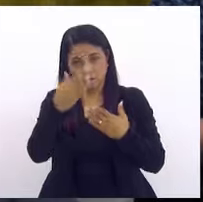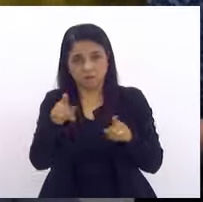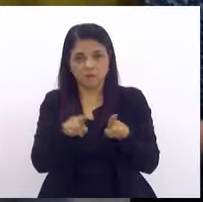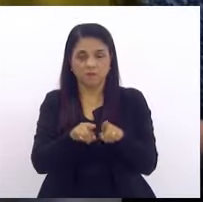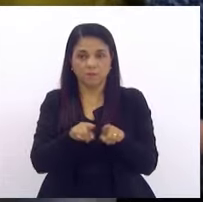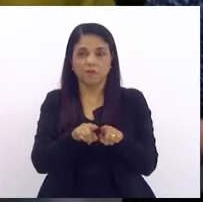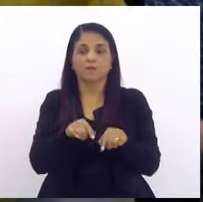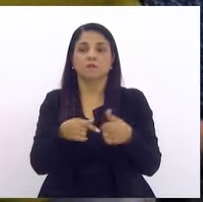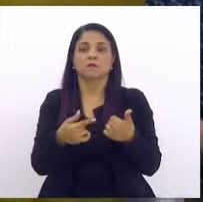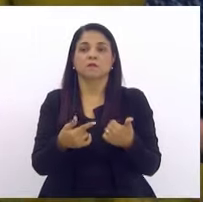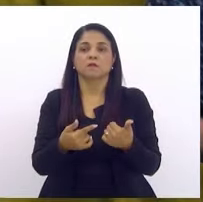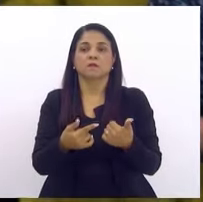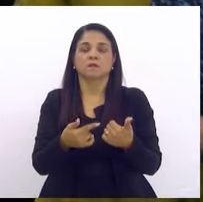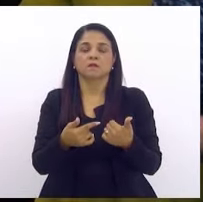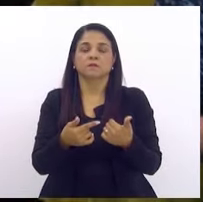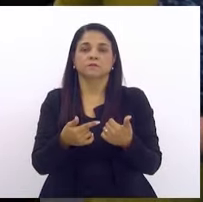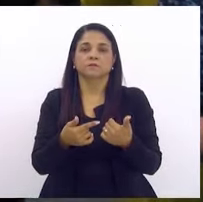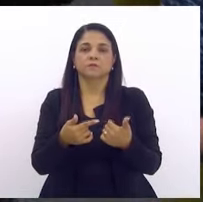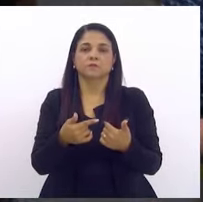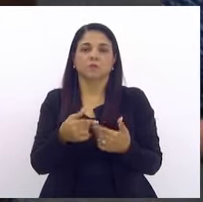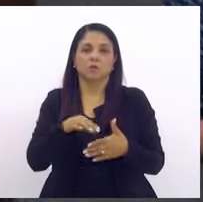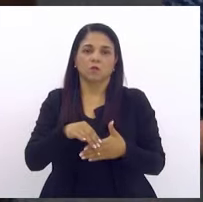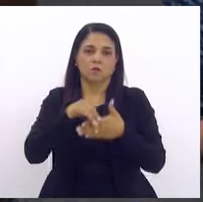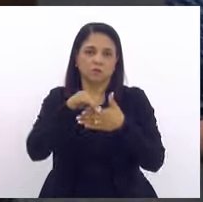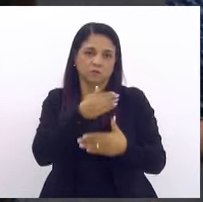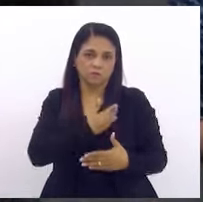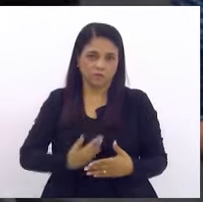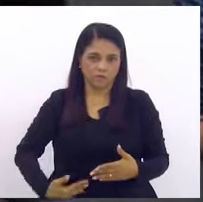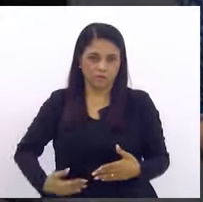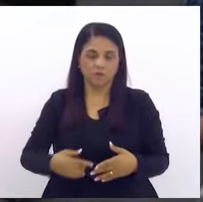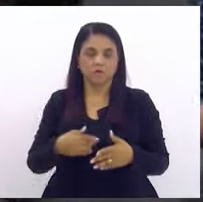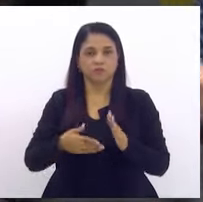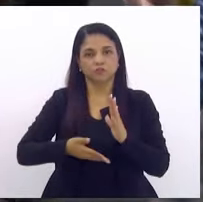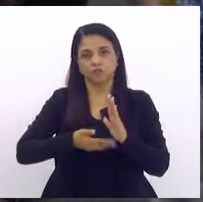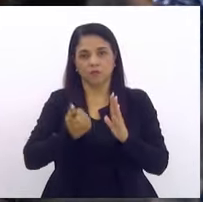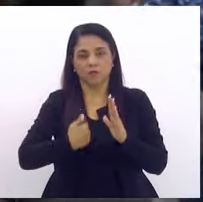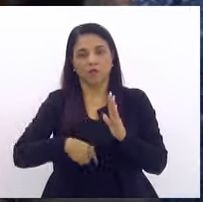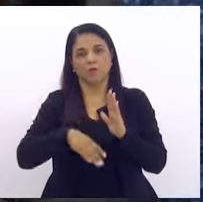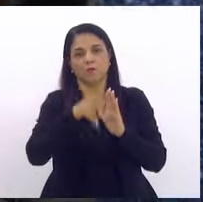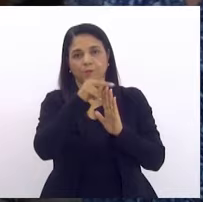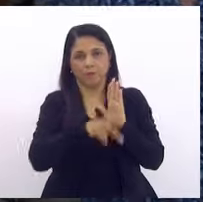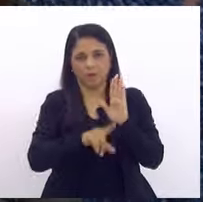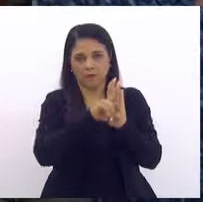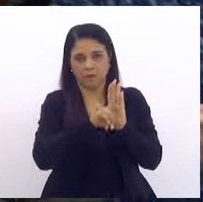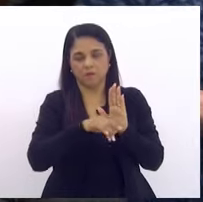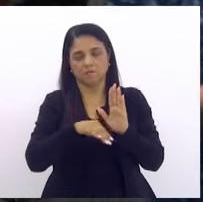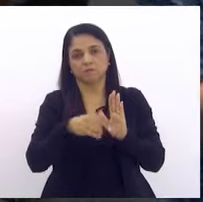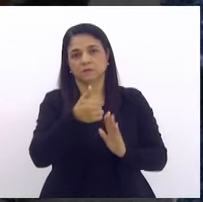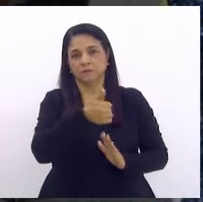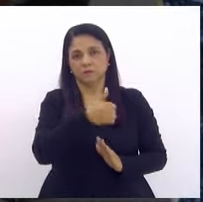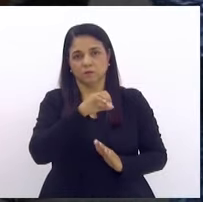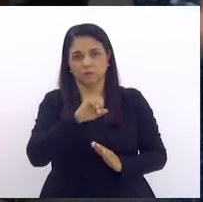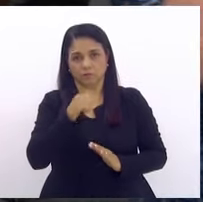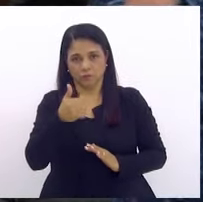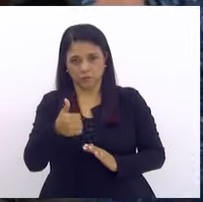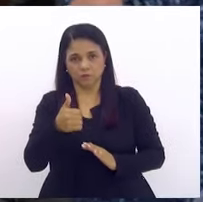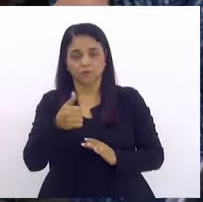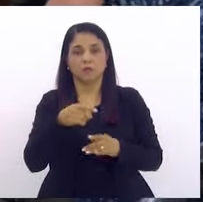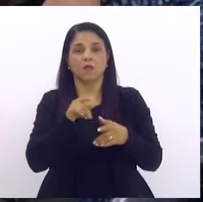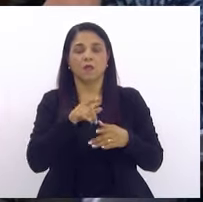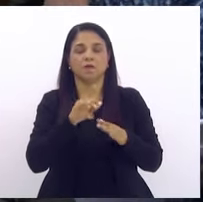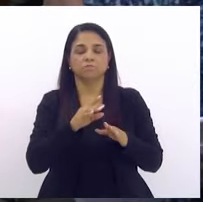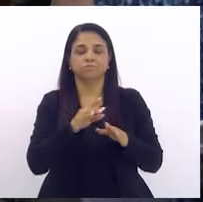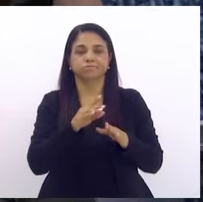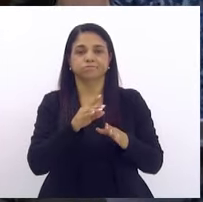deputado doutor Serginho, líder do governo, pela sensibilidade em retirar esse ponto de pauta que diz respeito à promoção dos oficiais da saúde